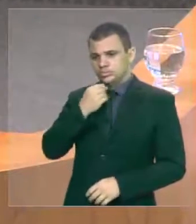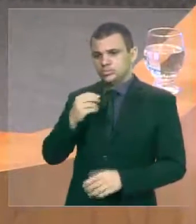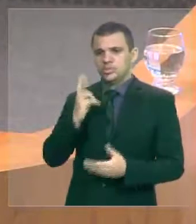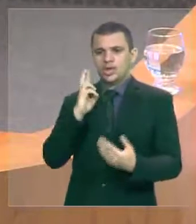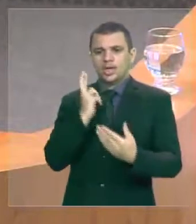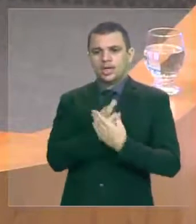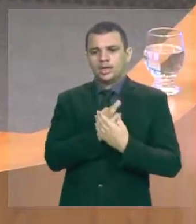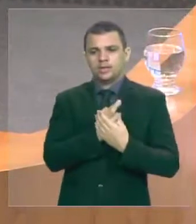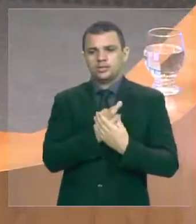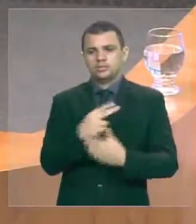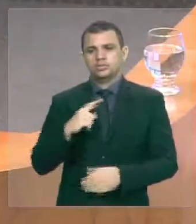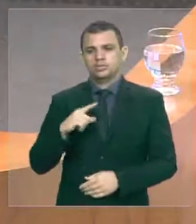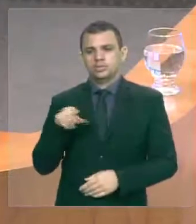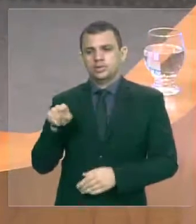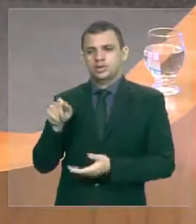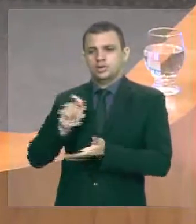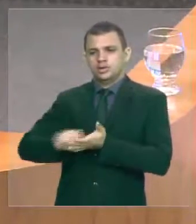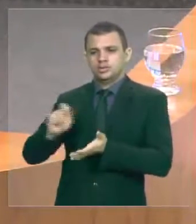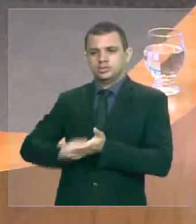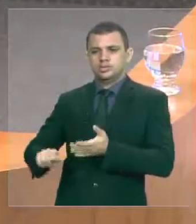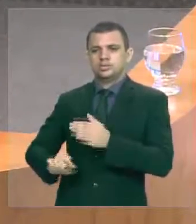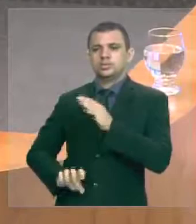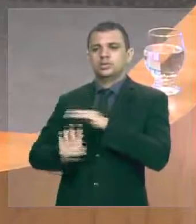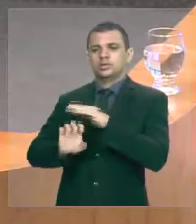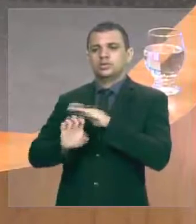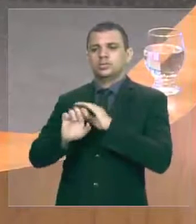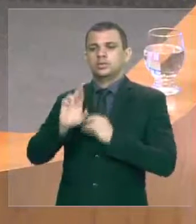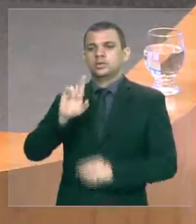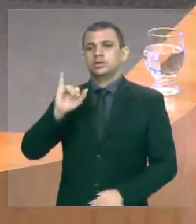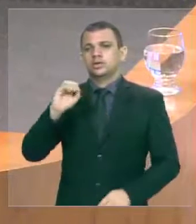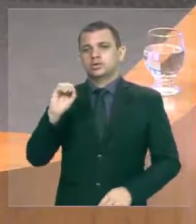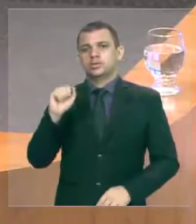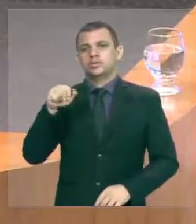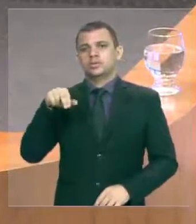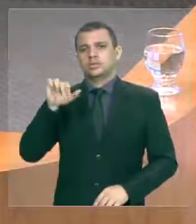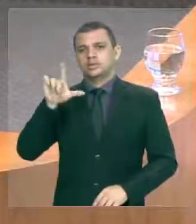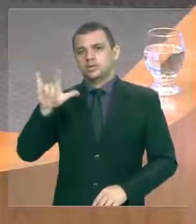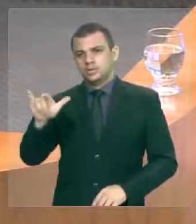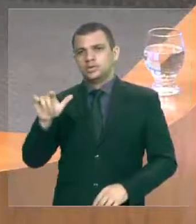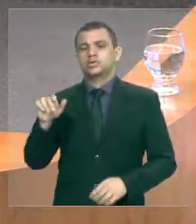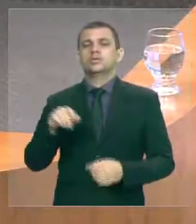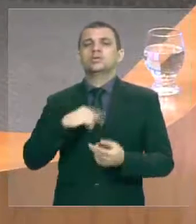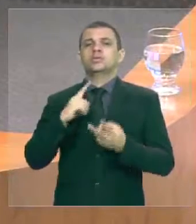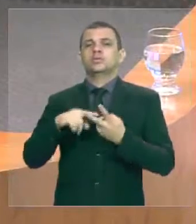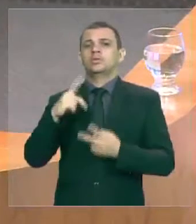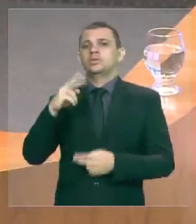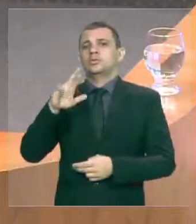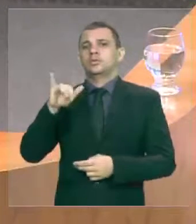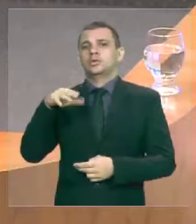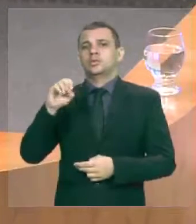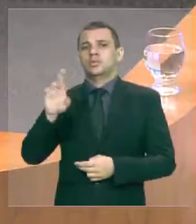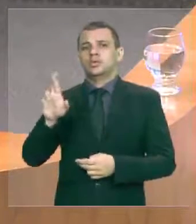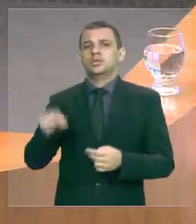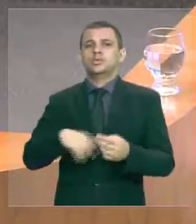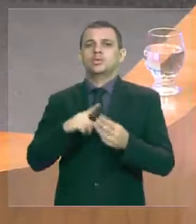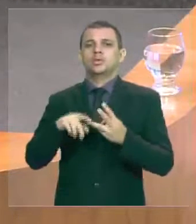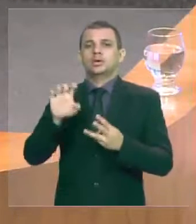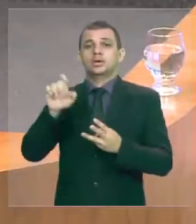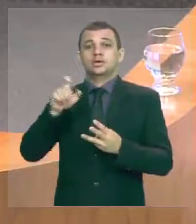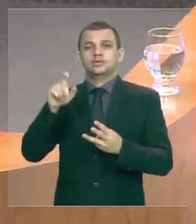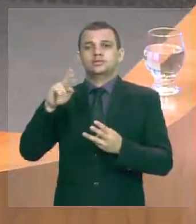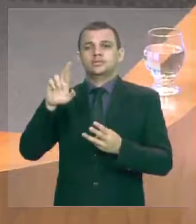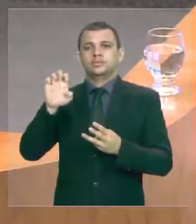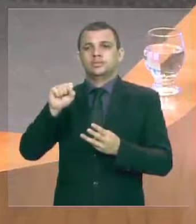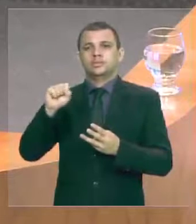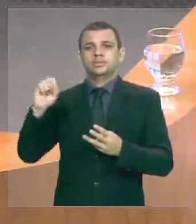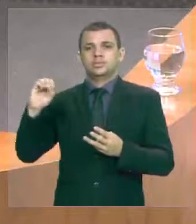assinado pelas empresas Rio Anil, Primor, Expresso 1001 e São Benedito, e manteve o certame